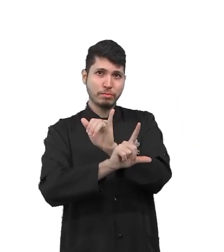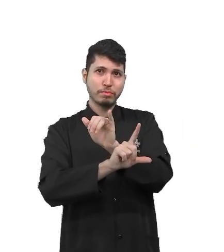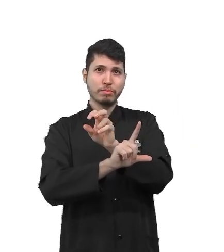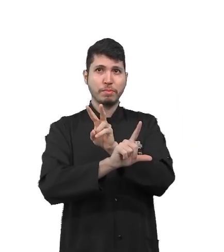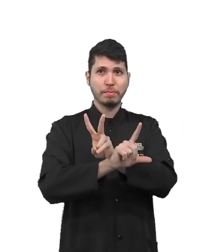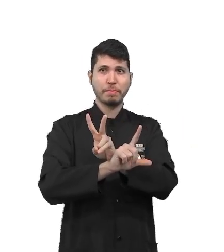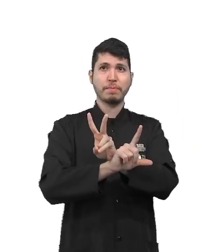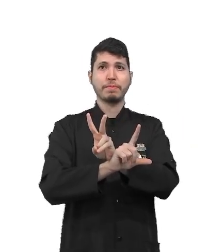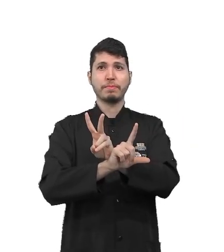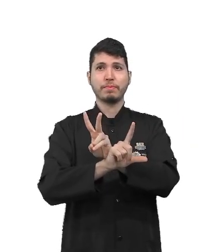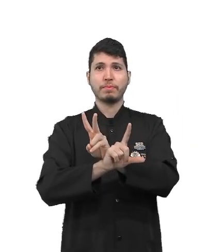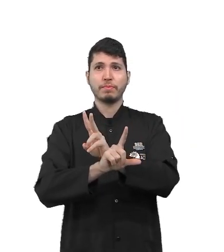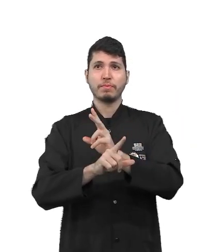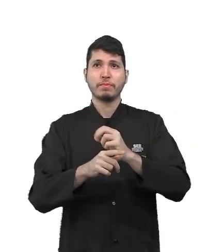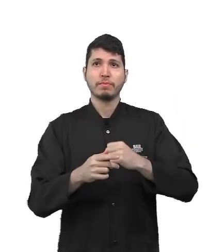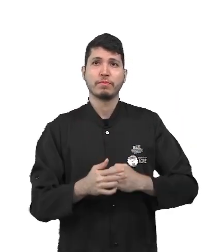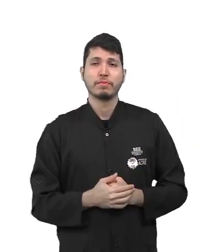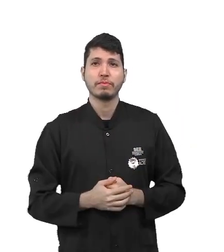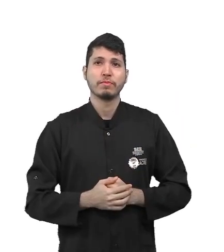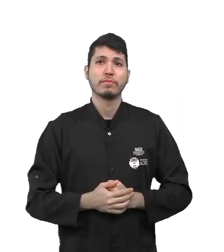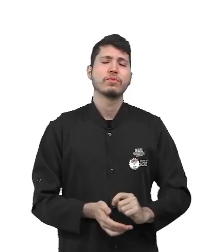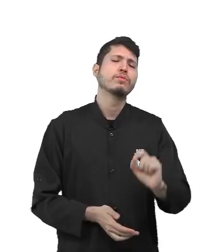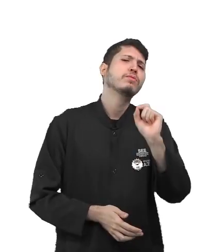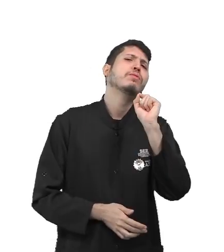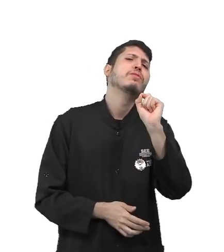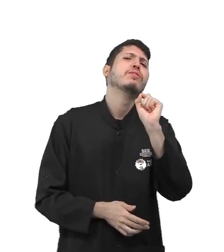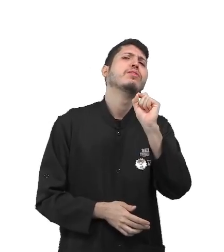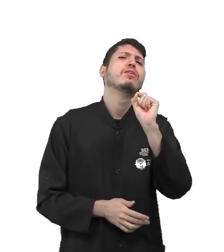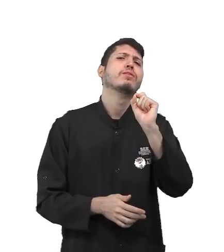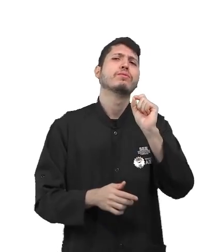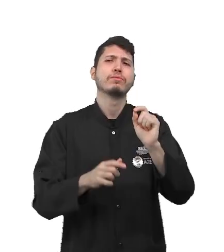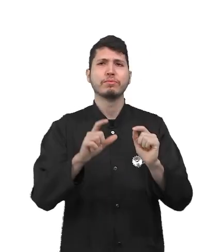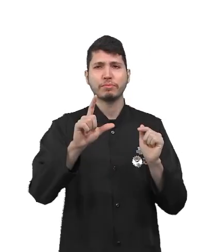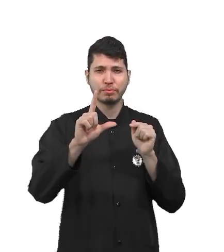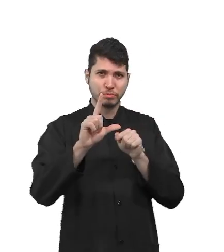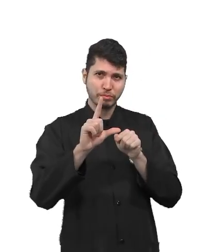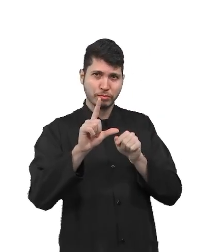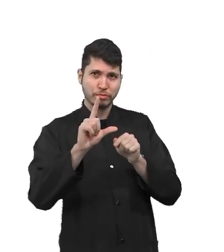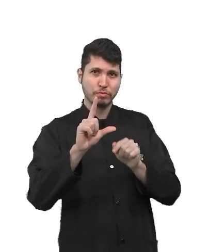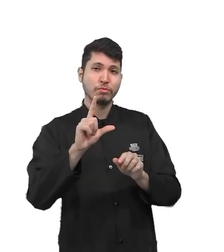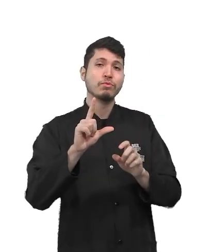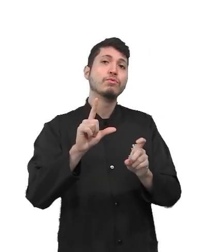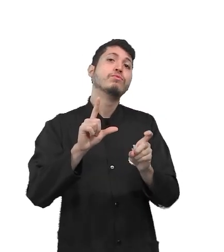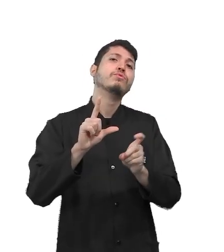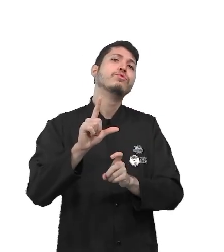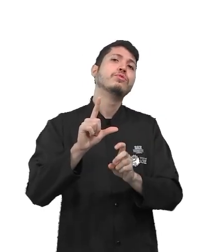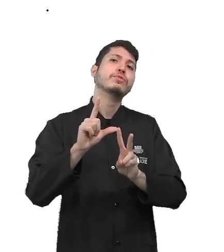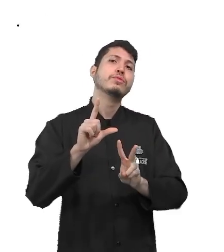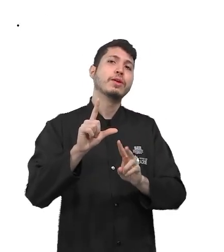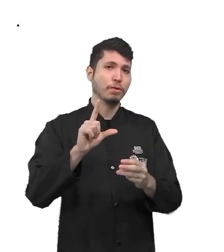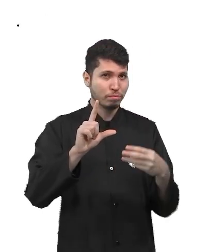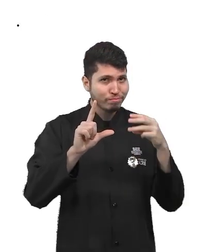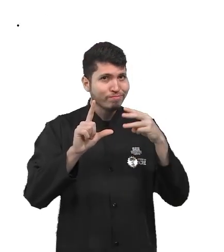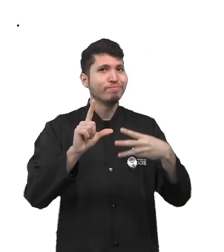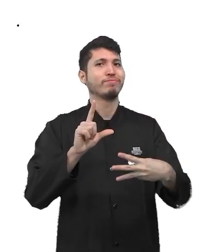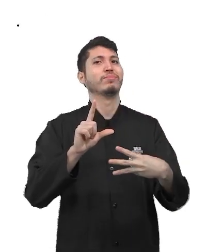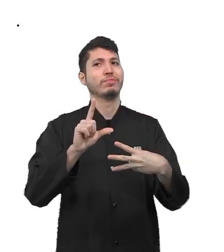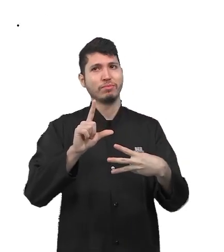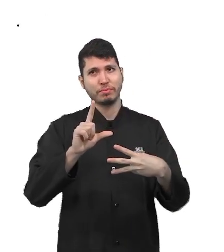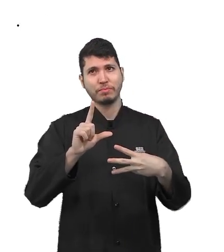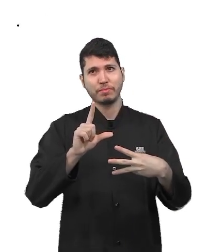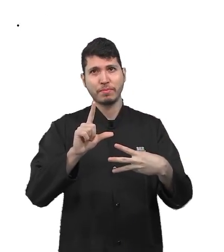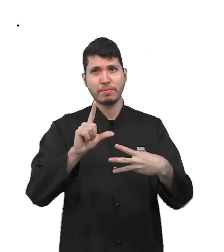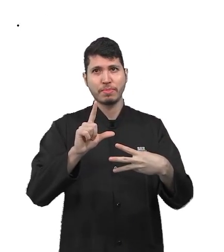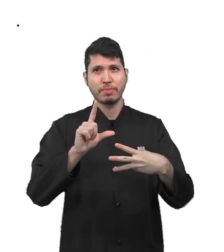for identificar nesse gráfico quem é o x vértice, seria o 3. Quem é o y vértice? Seria o 6, tá vendo? E assim eu